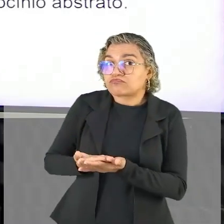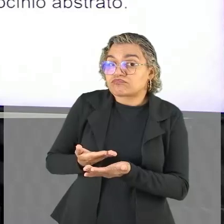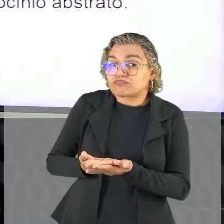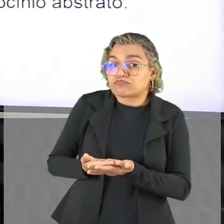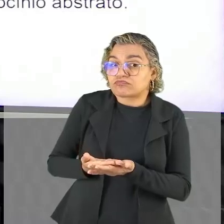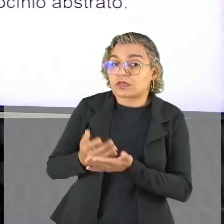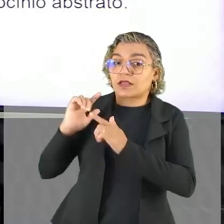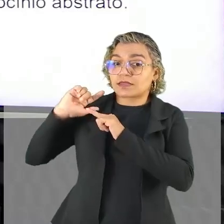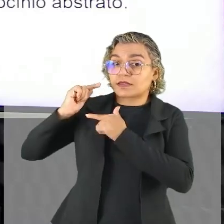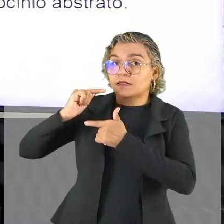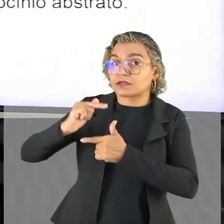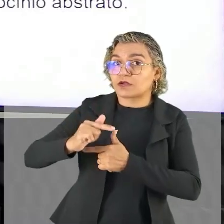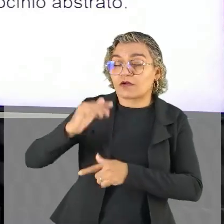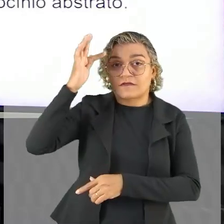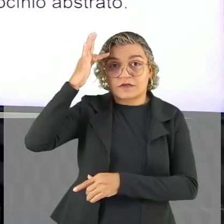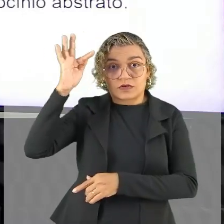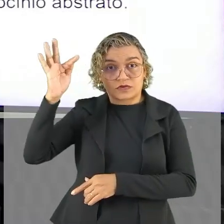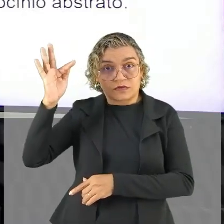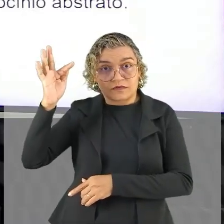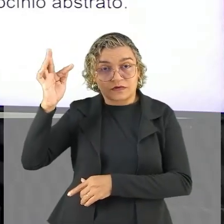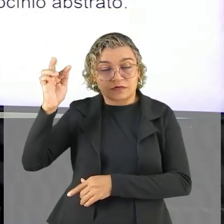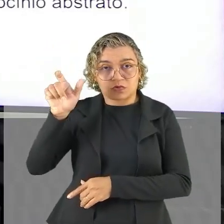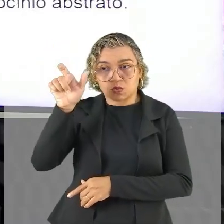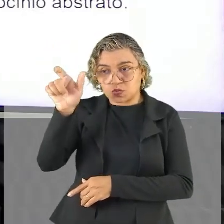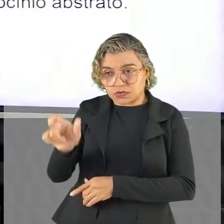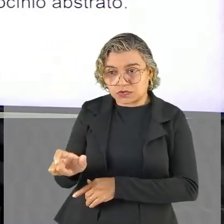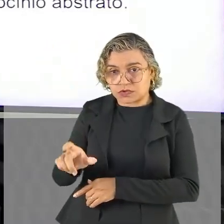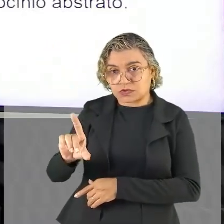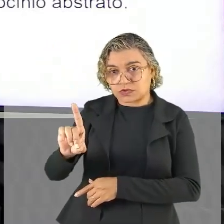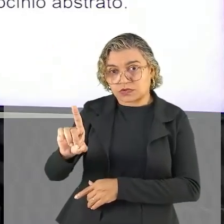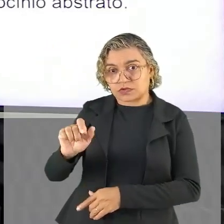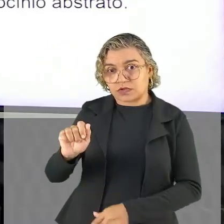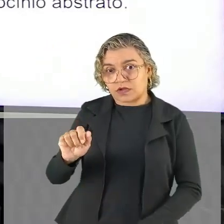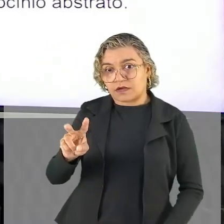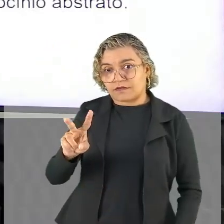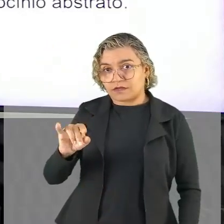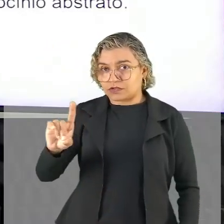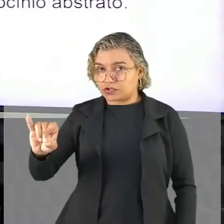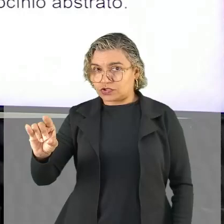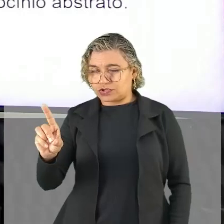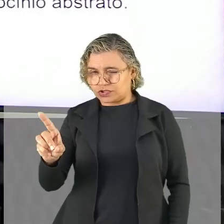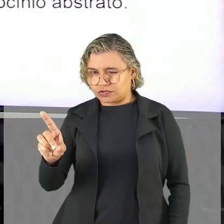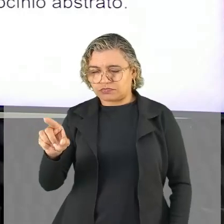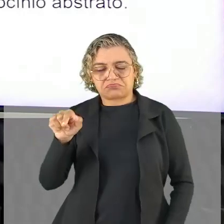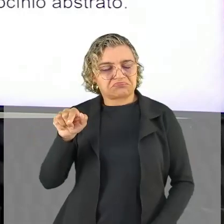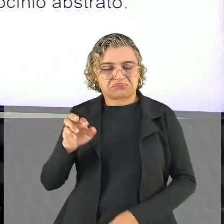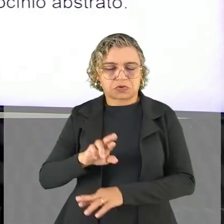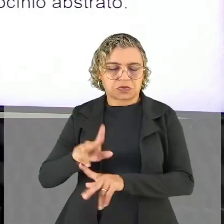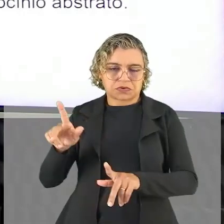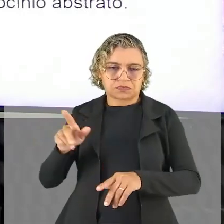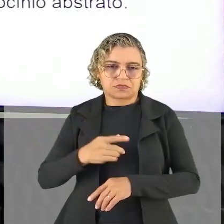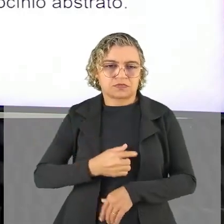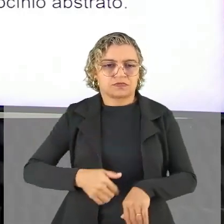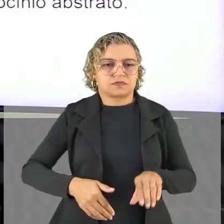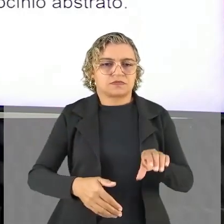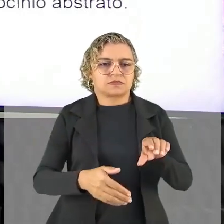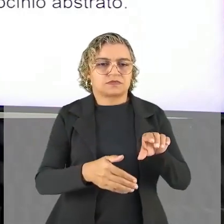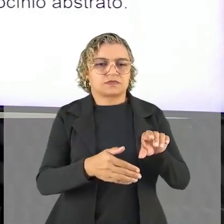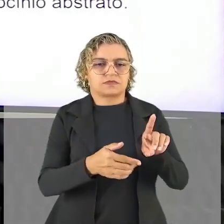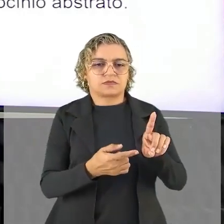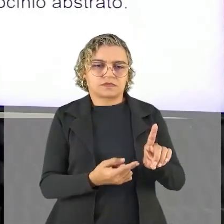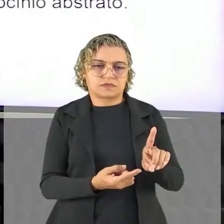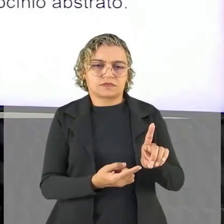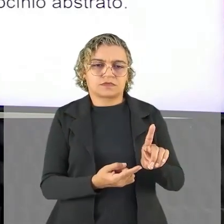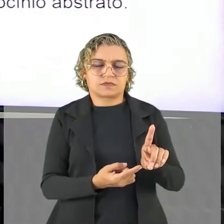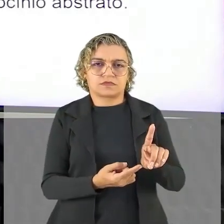o David Hume, né? Então, a gente descarta também de cara a letra C. Letra D. A vivência dos